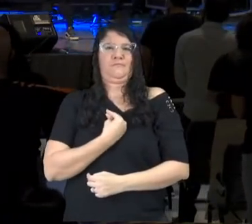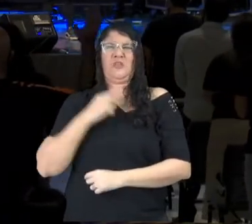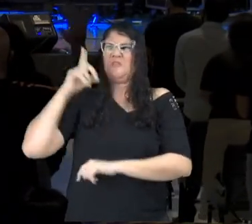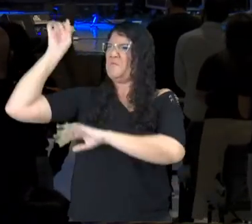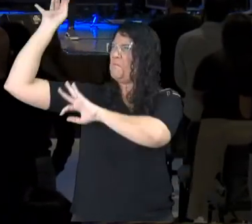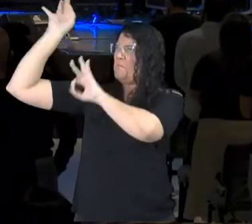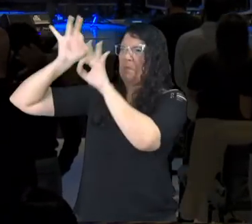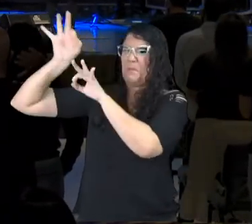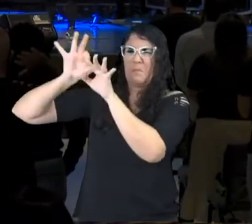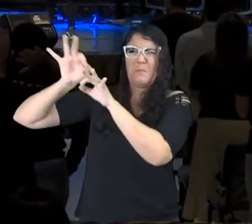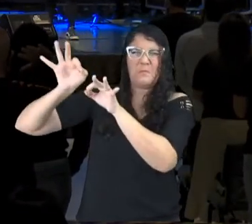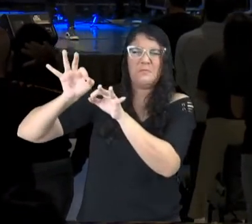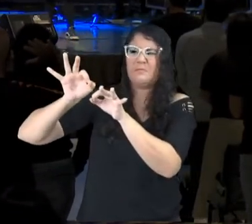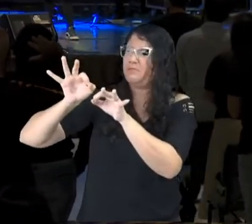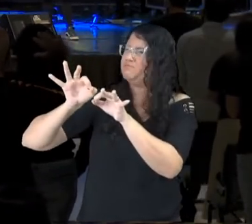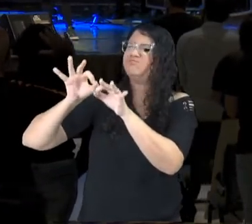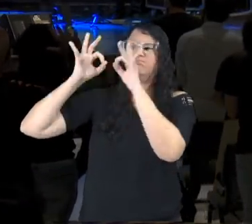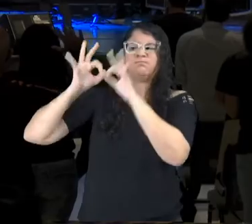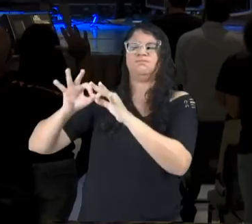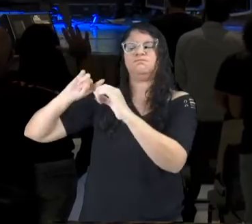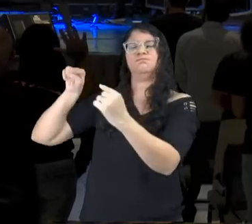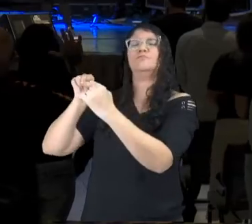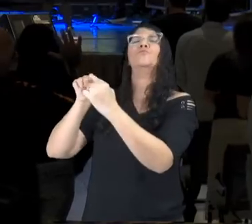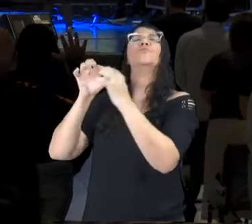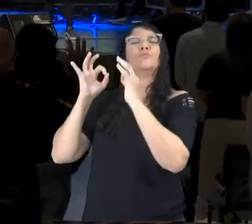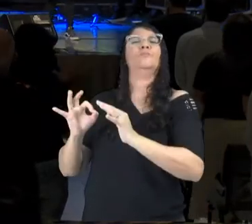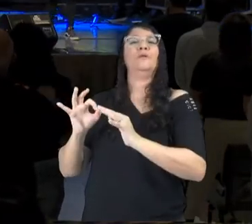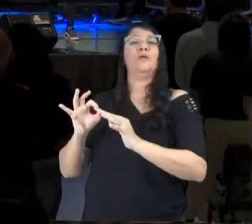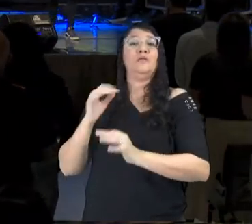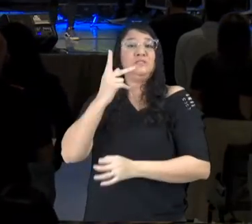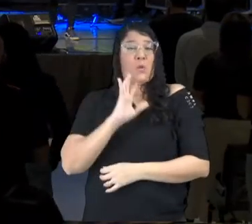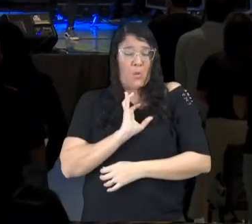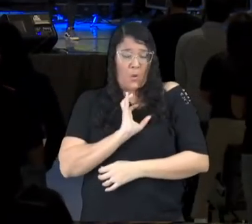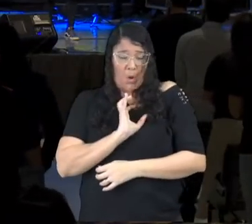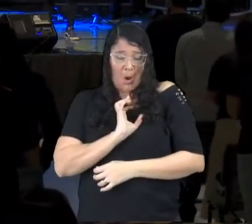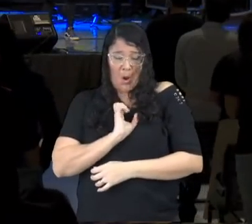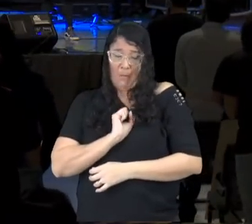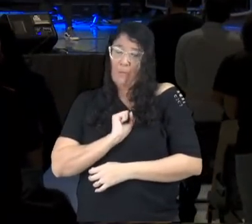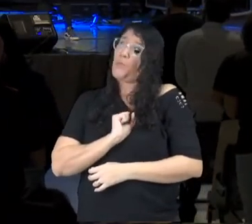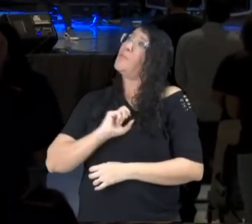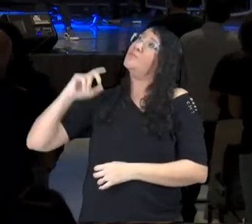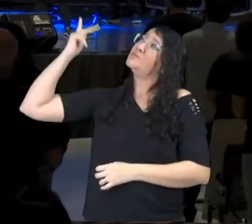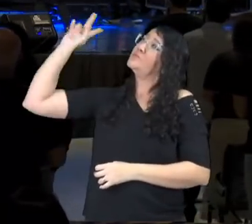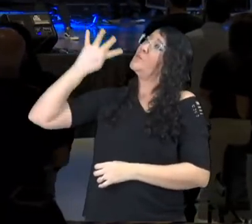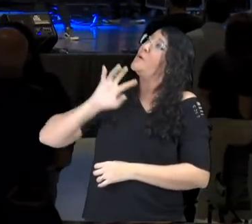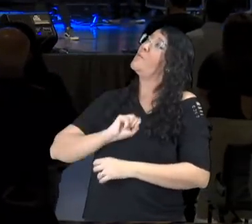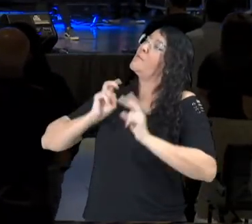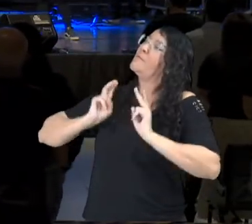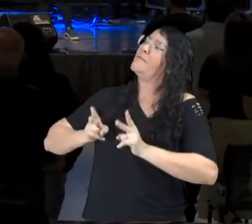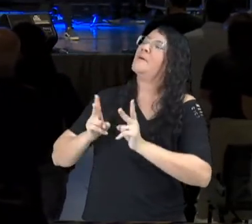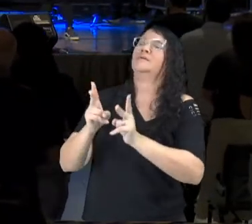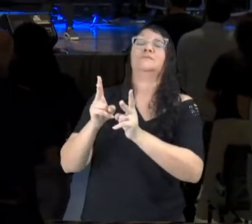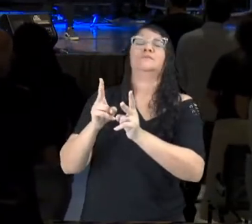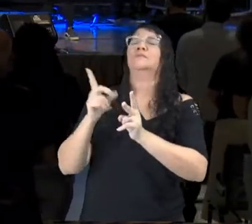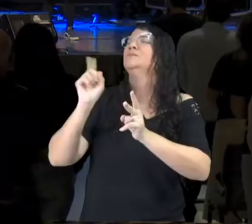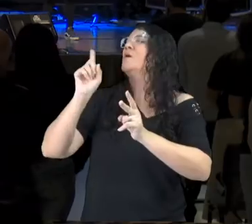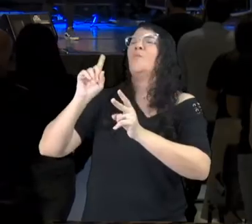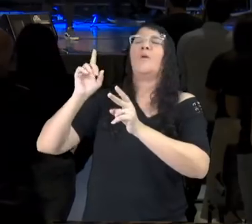Teu amor, Senhor, permanece para sempre. Não abandones as obras das tuas